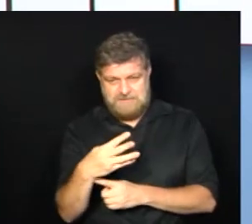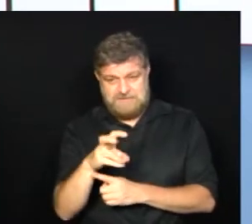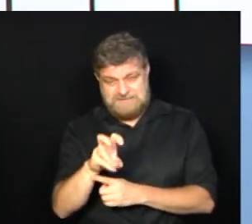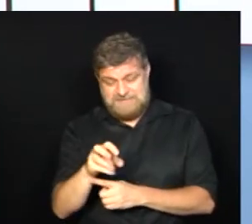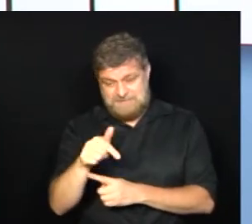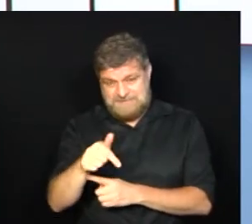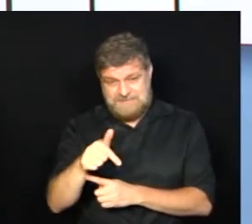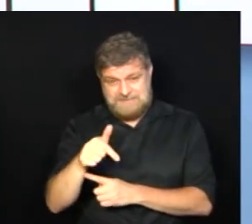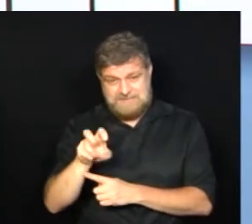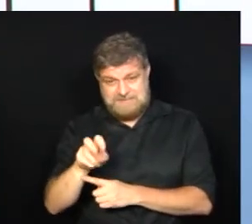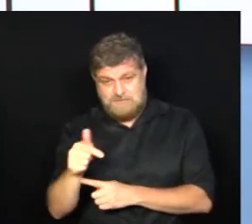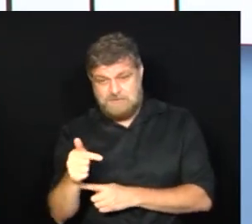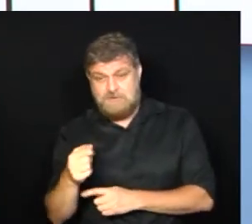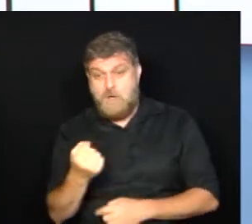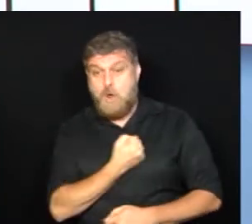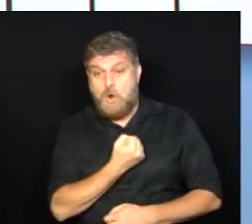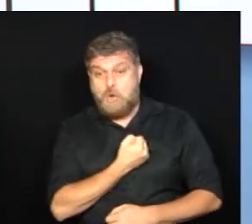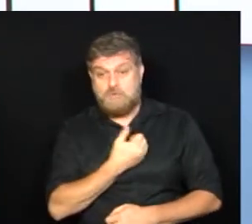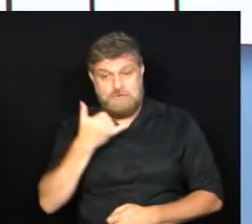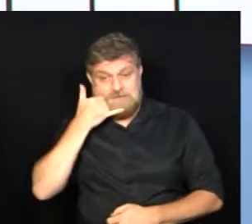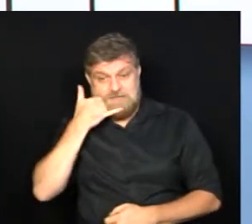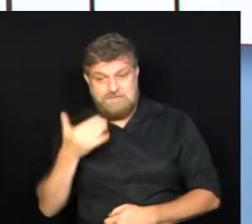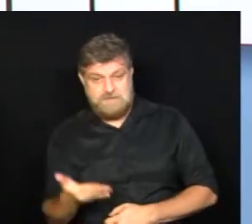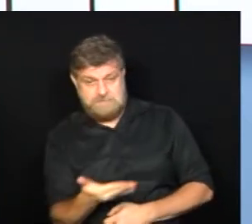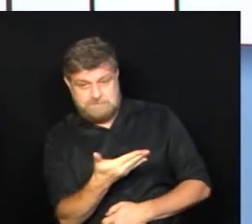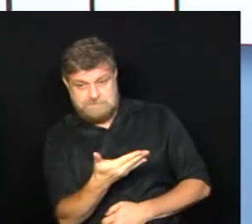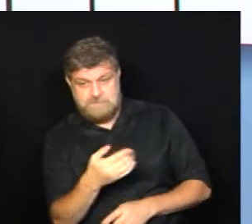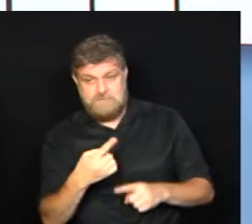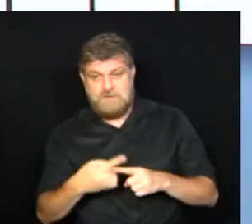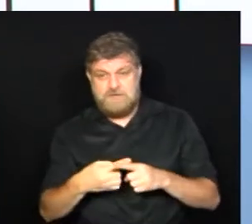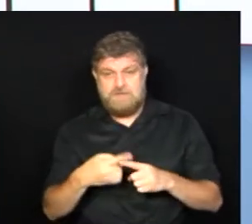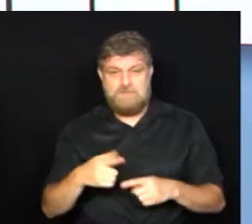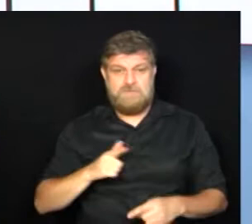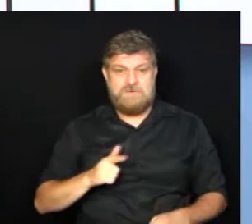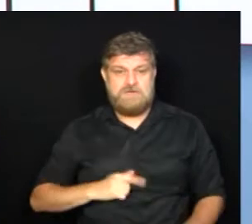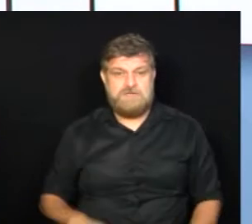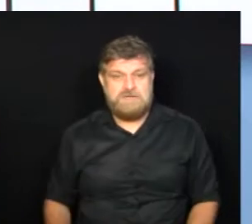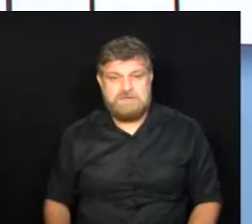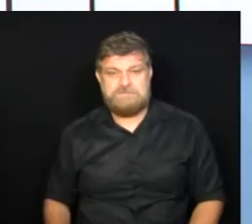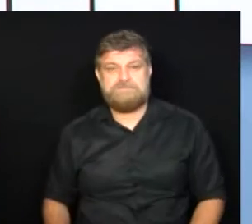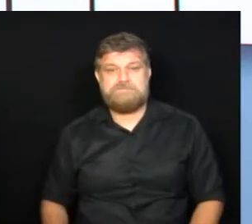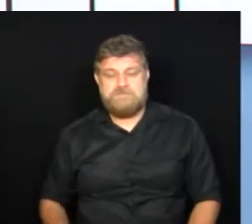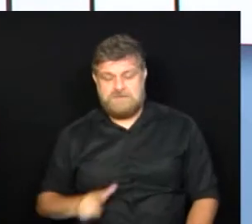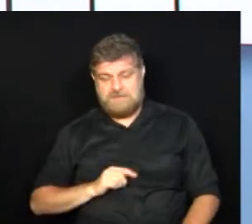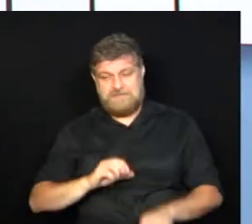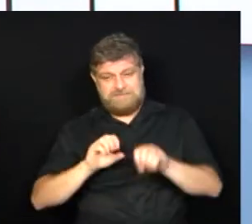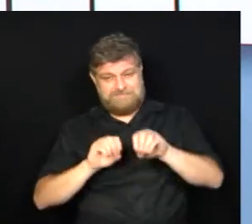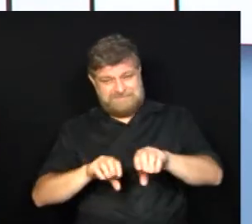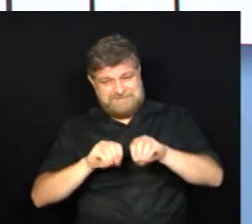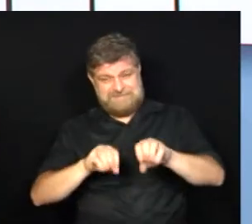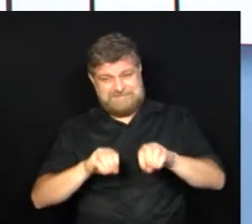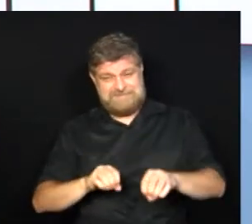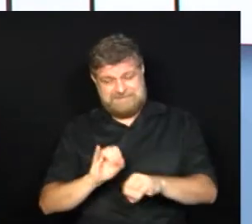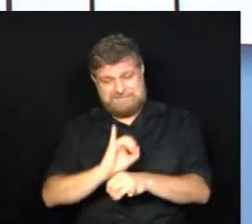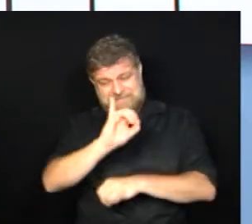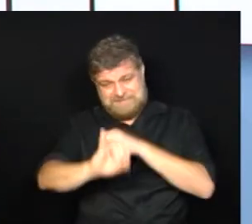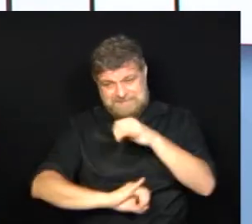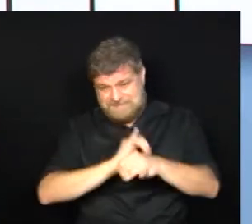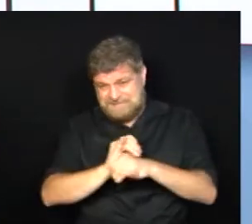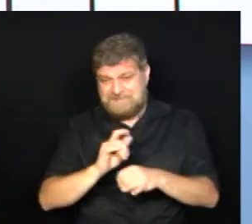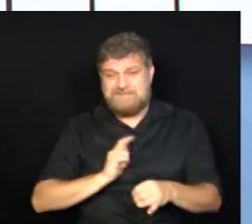3874-5752, porque esse momento de férias, as aulas online ainda não voltaram, aí tem previsão muitos municípios de